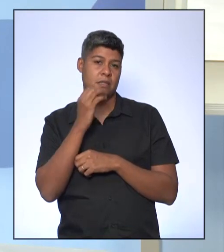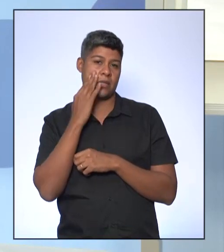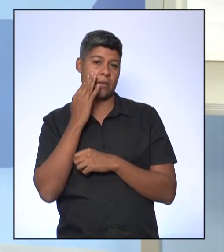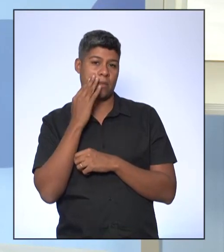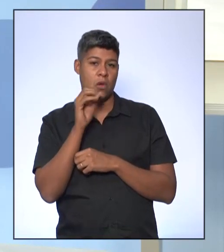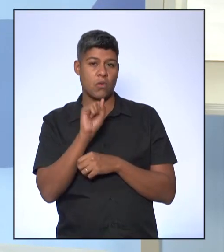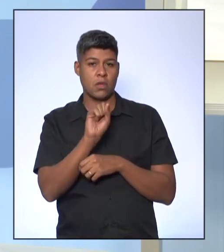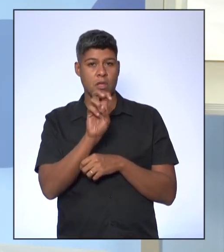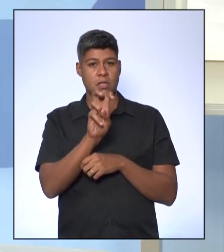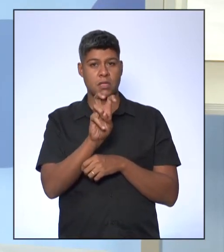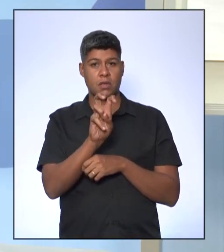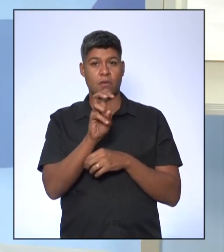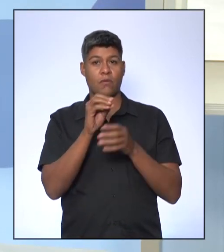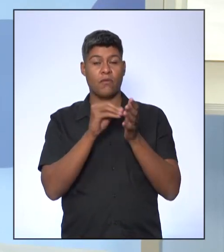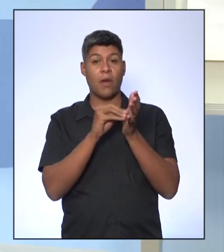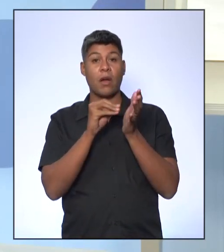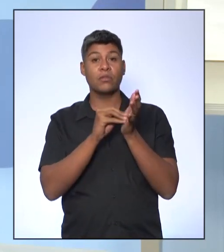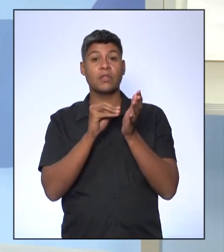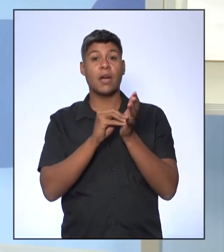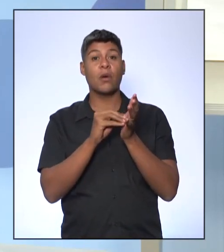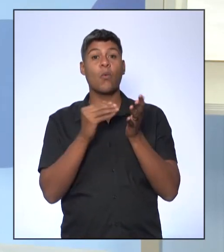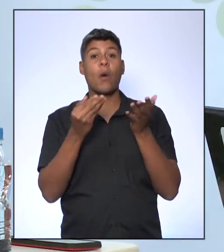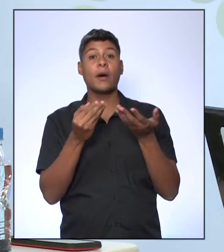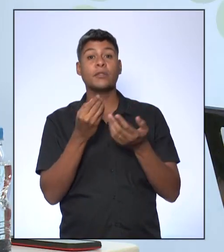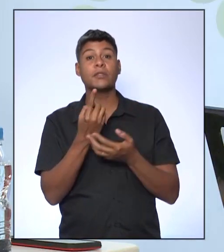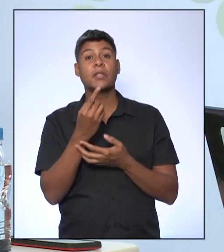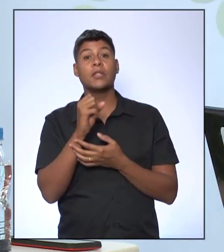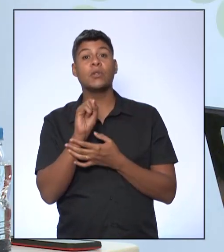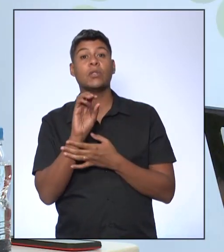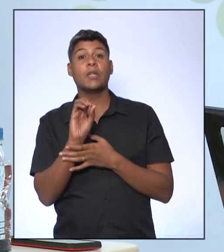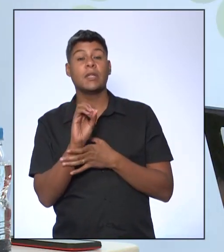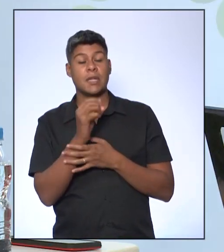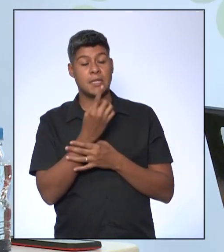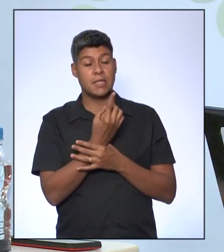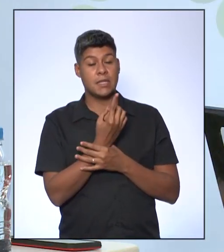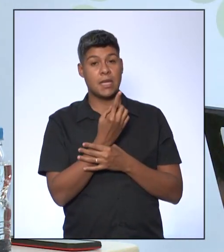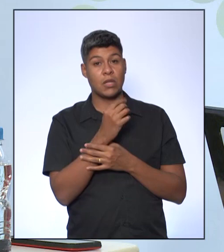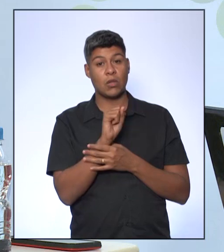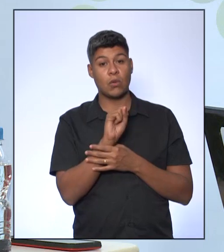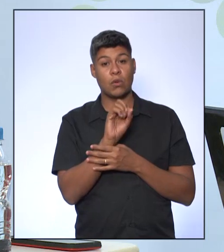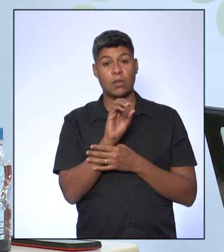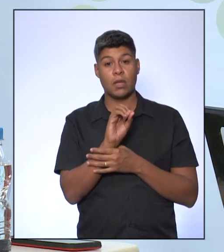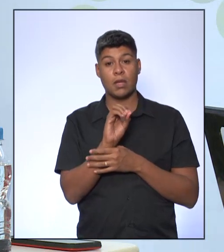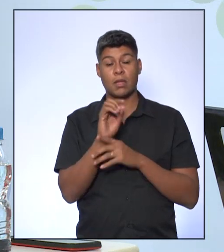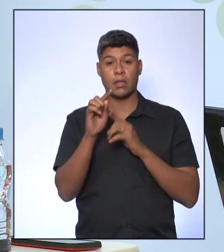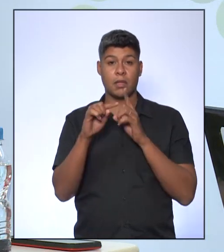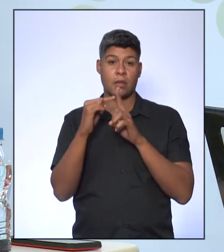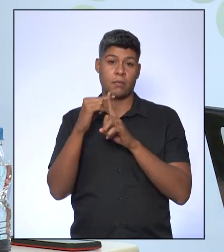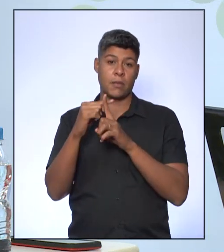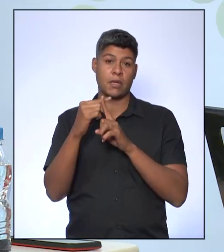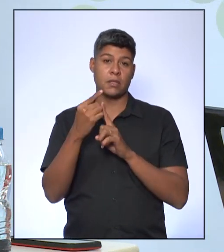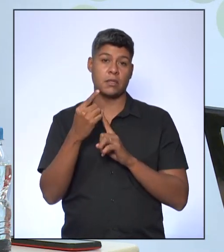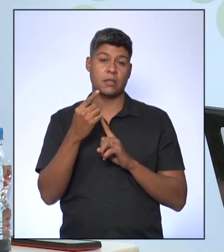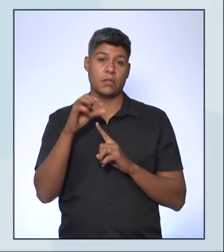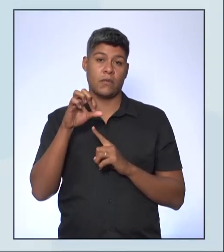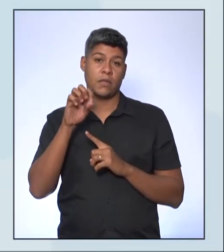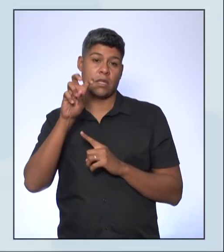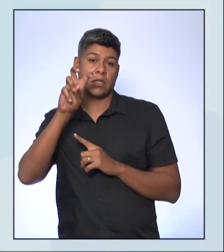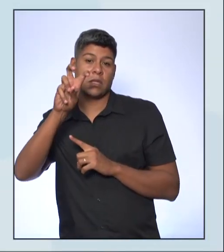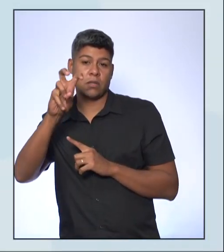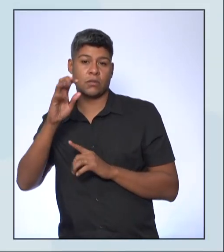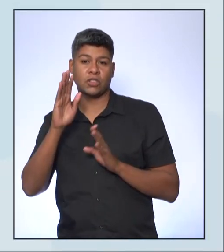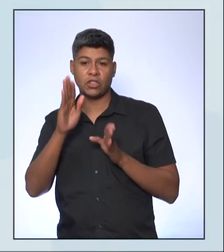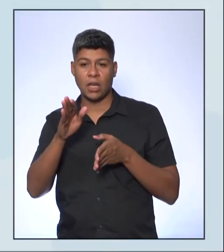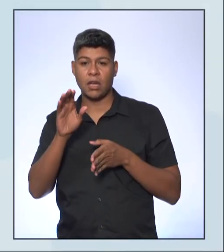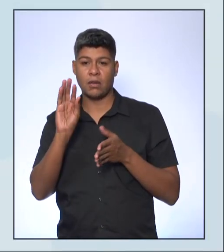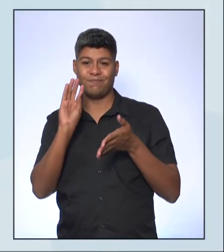85. Falta quanto para 180? é aquele esquema, né? 180 menos 85, 95 graus. Isso mesmo, a resposta está ali, ó, Ah, a gente já 95 fez, graus. a